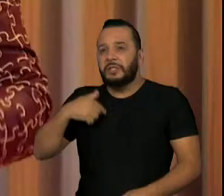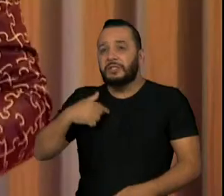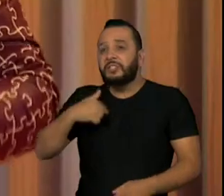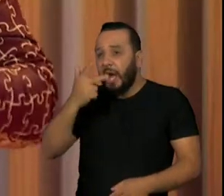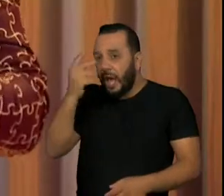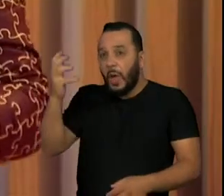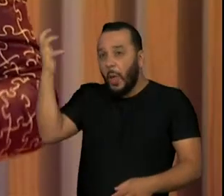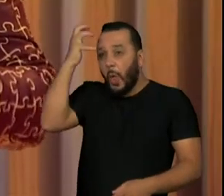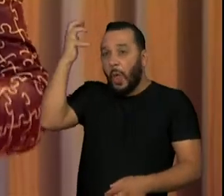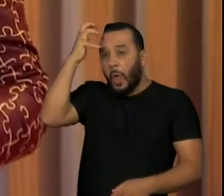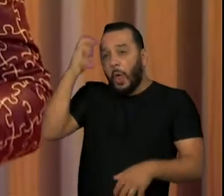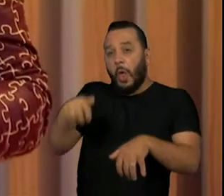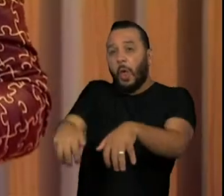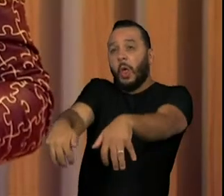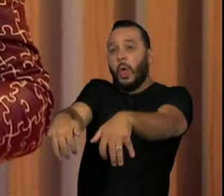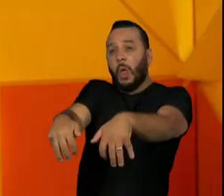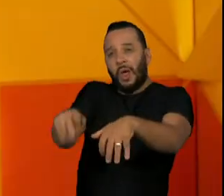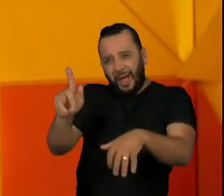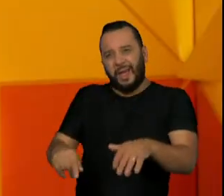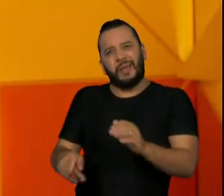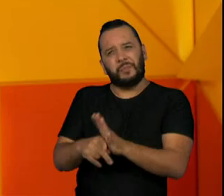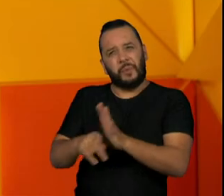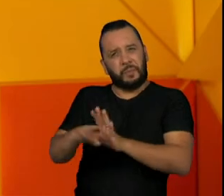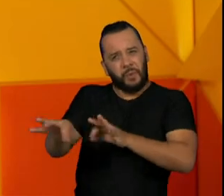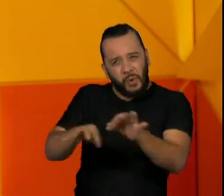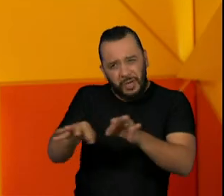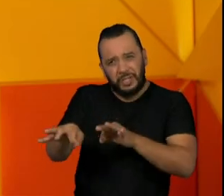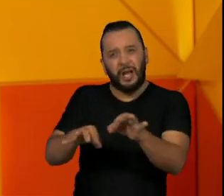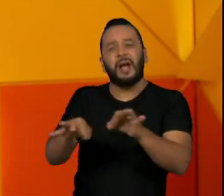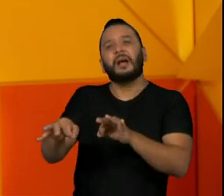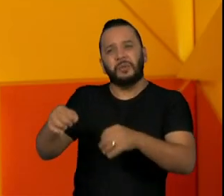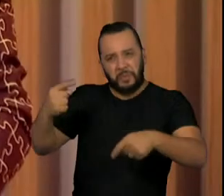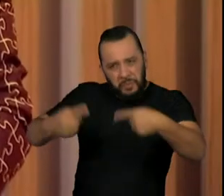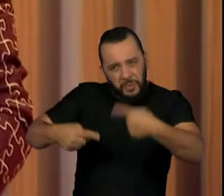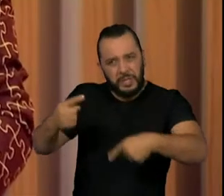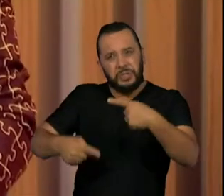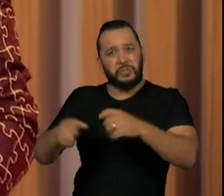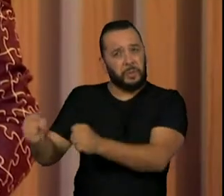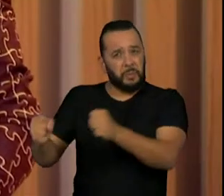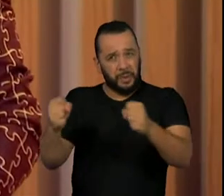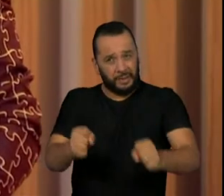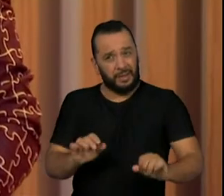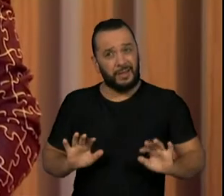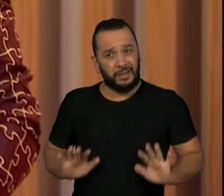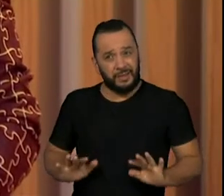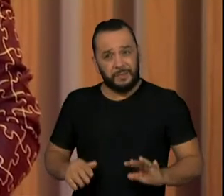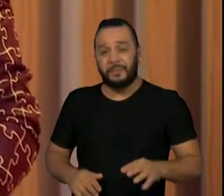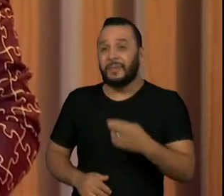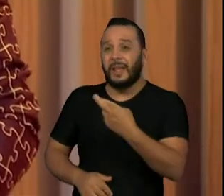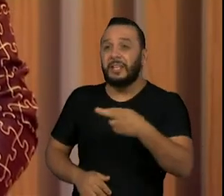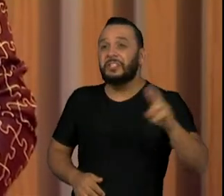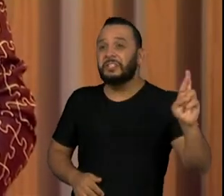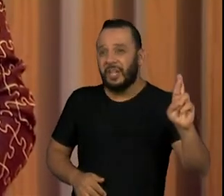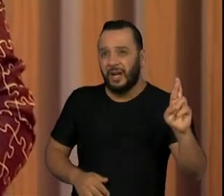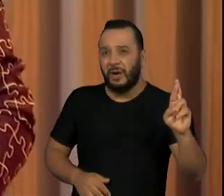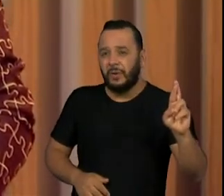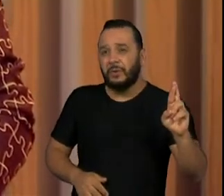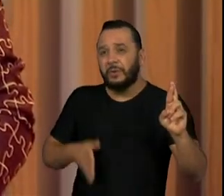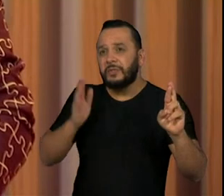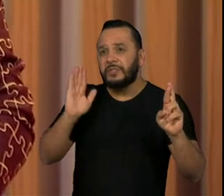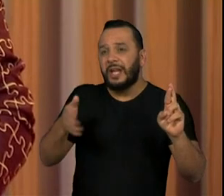diante de um projeto político de poder. E eu preciso dizer que a religião foi inventada ontem.